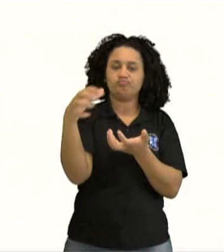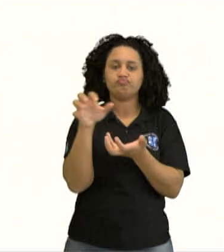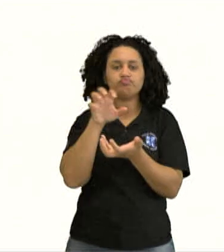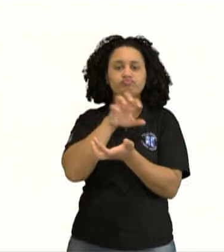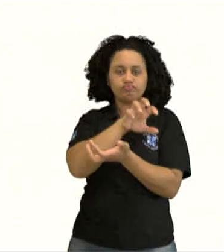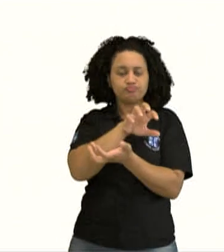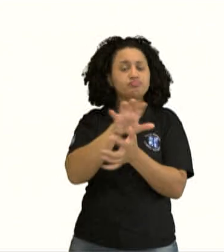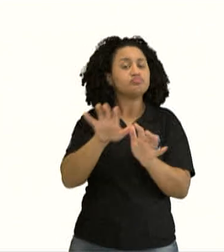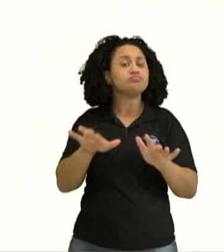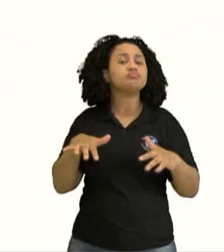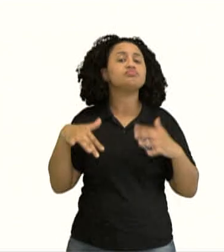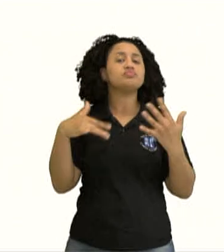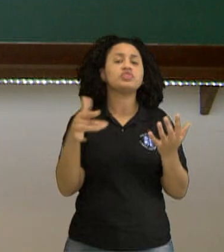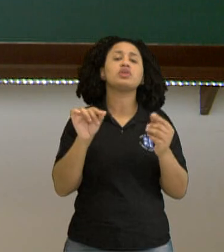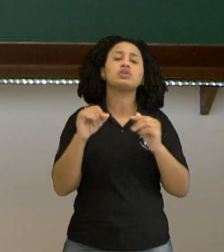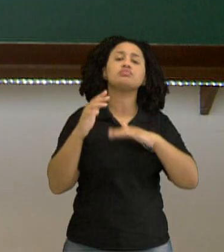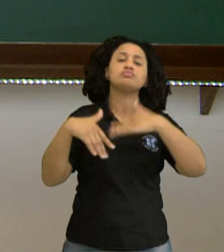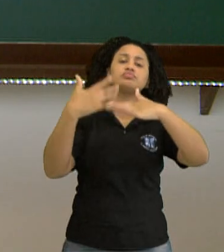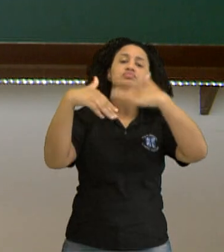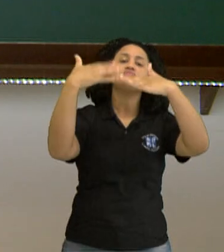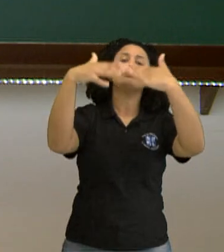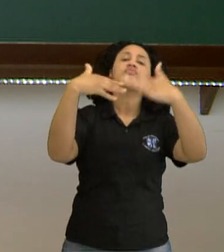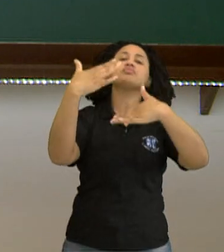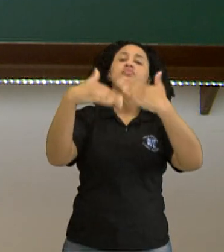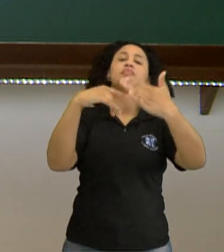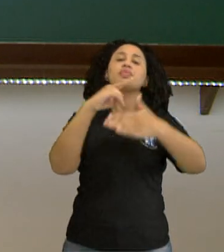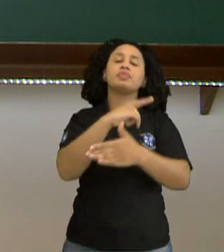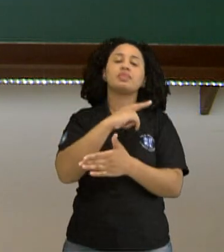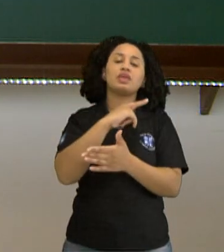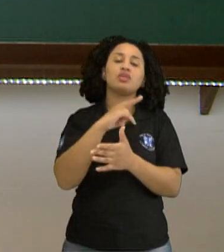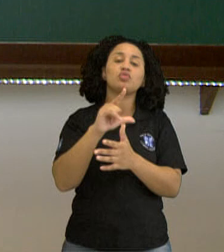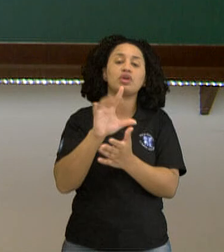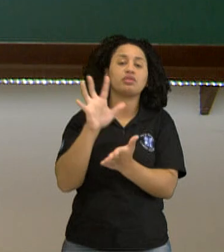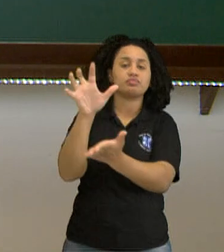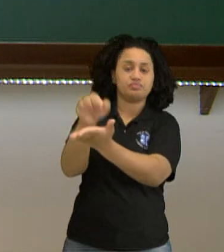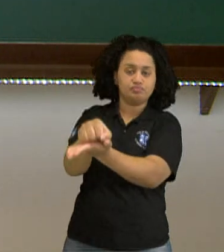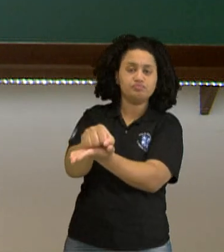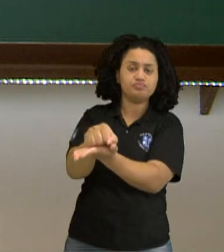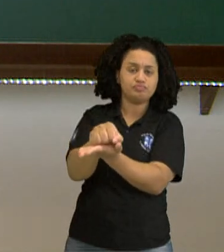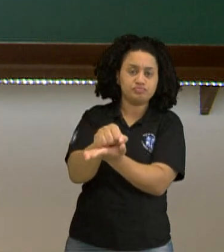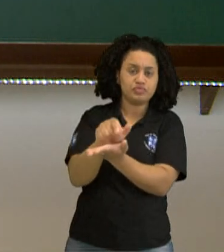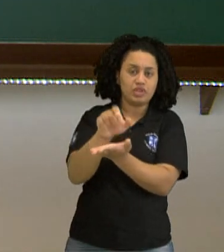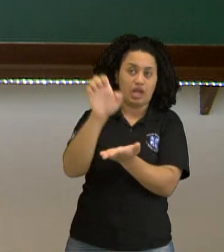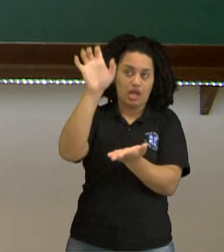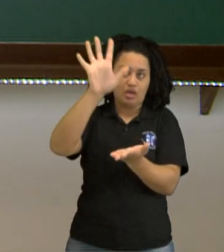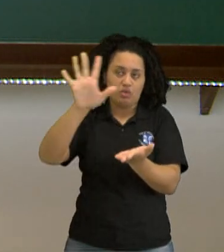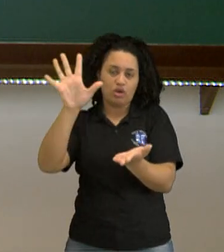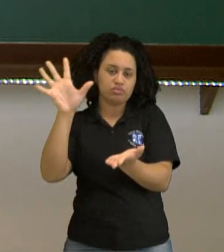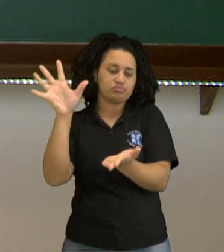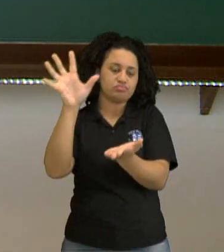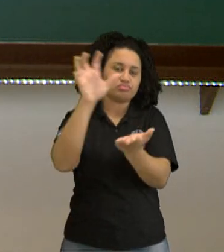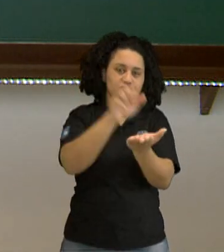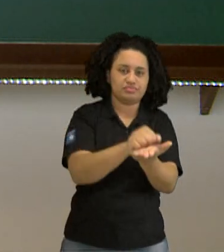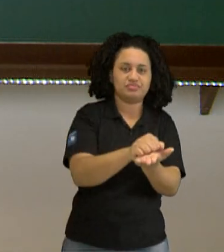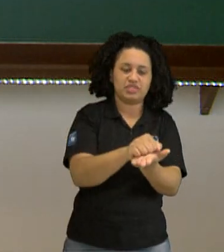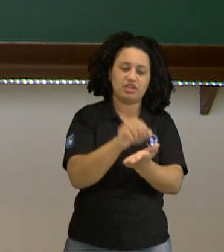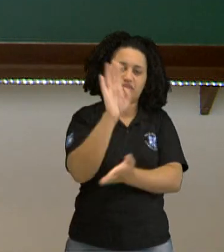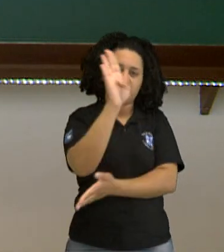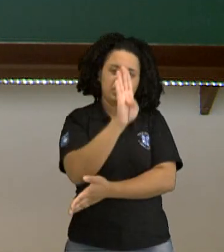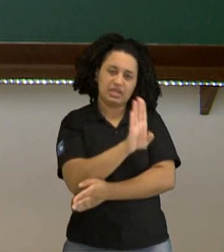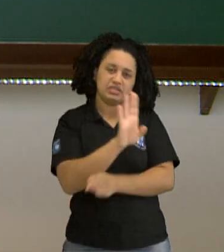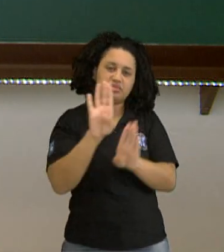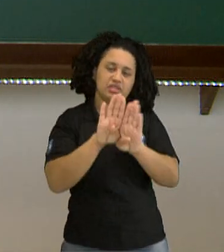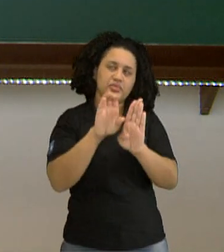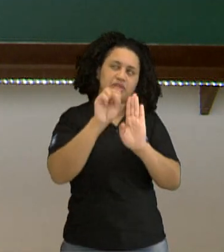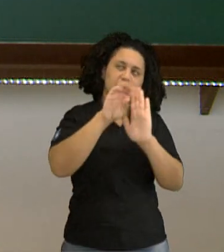certo? Então, o progresso do colonialismo europeu, o Brasil ali entre o